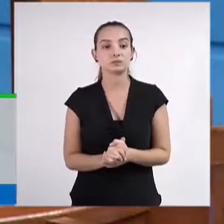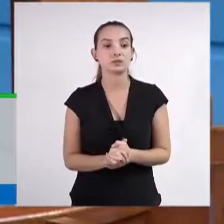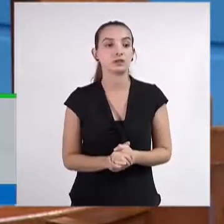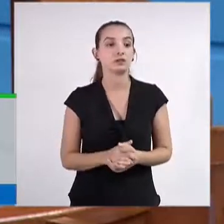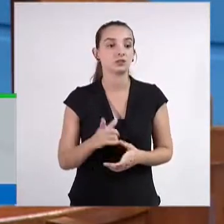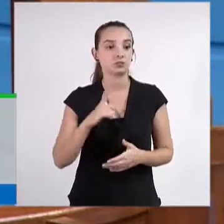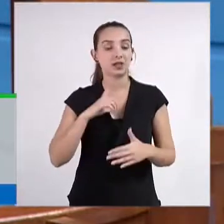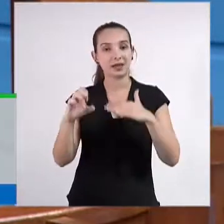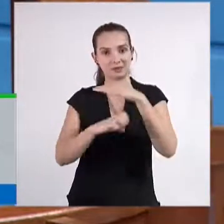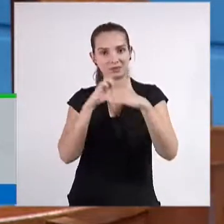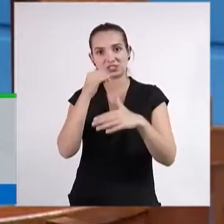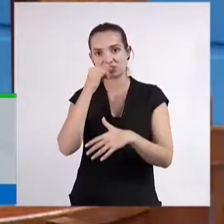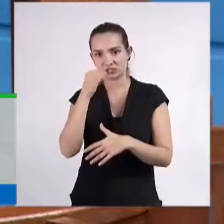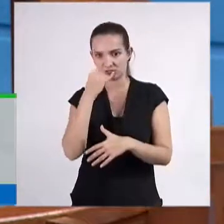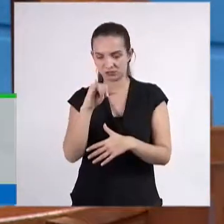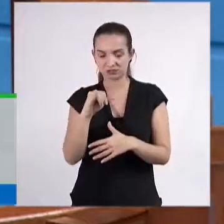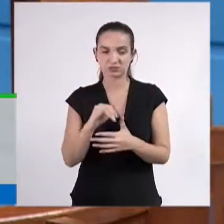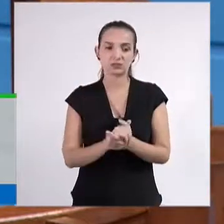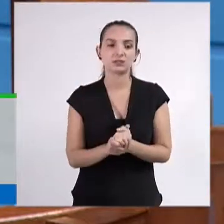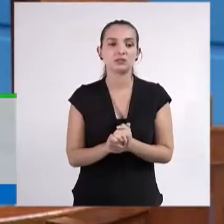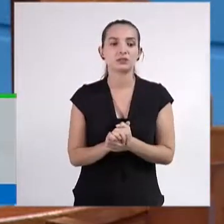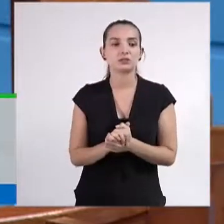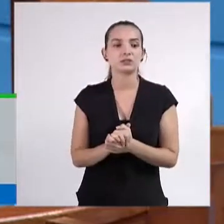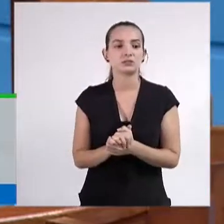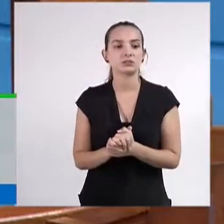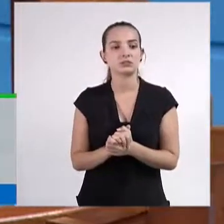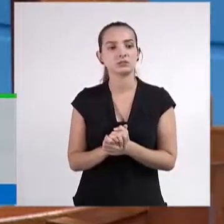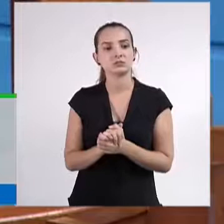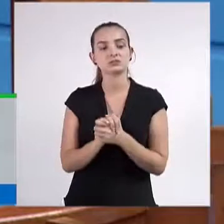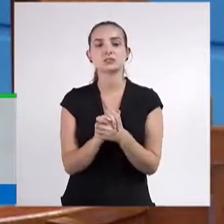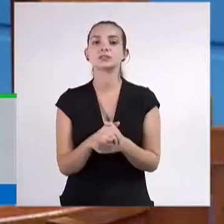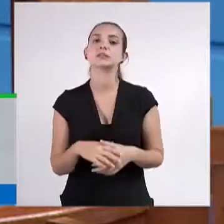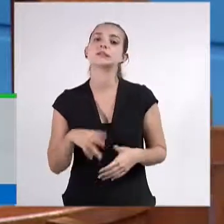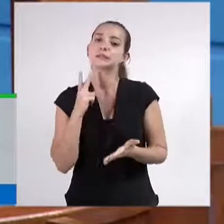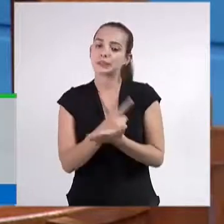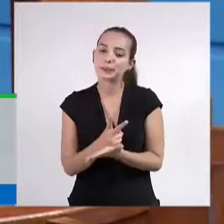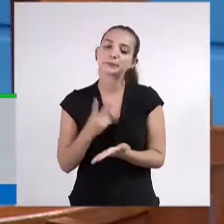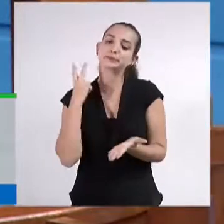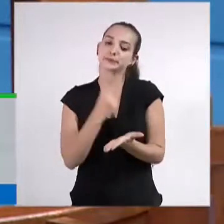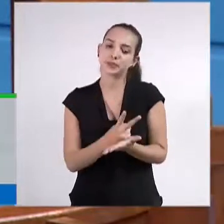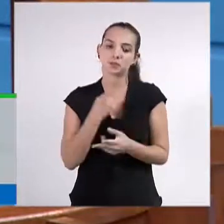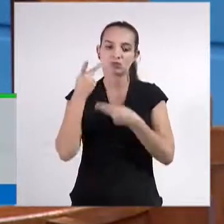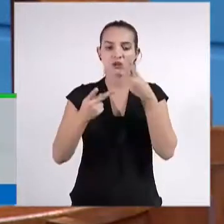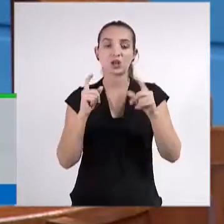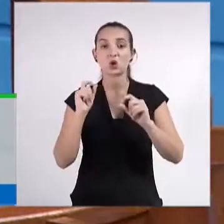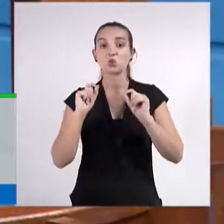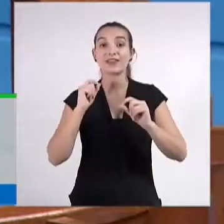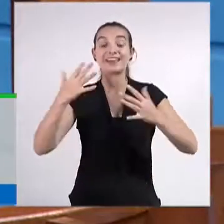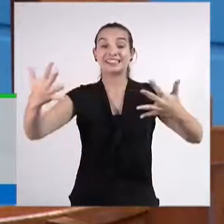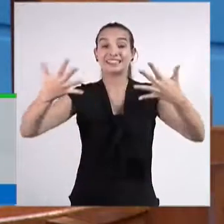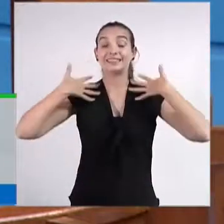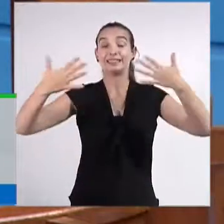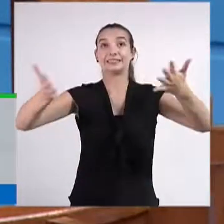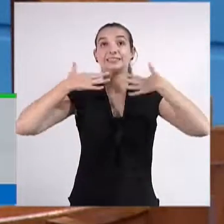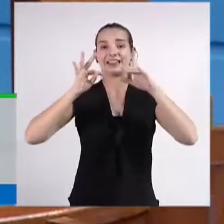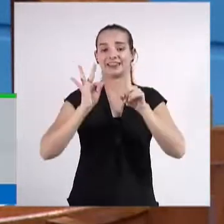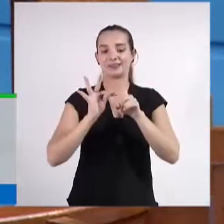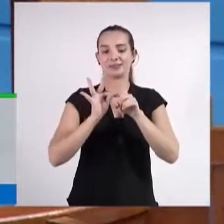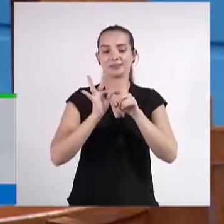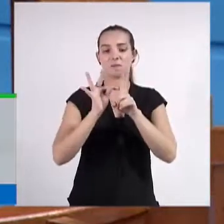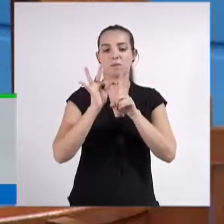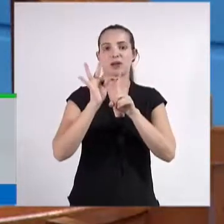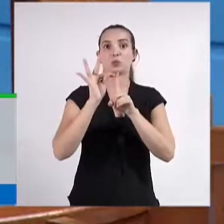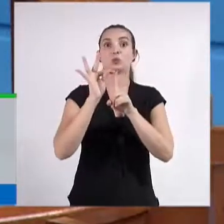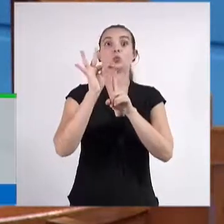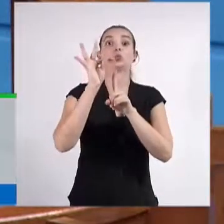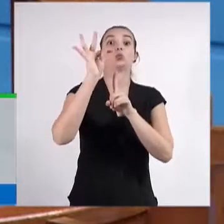batido na mesma tecla, e ontem na nossa reunião não foi diferente aqui neste plenário, de que as temperaturas altas